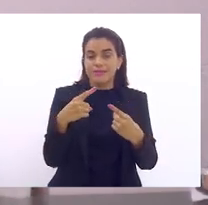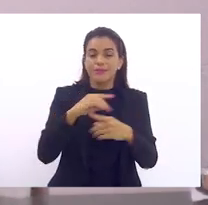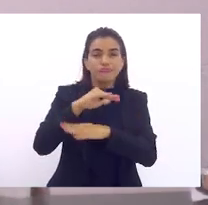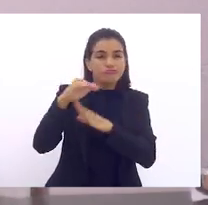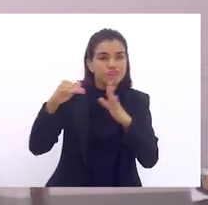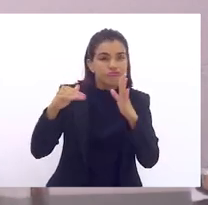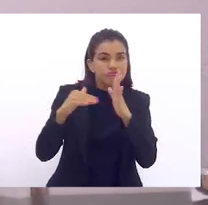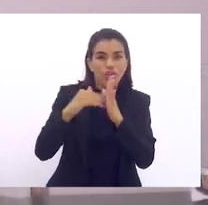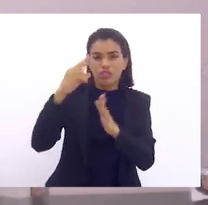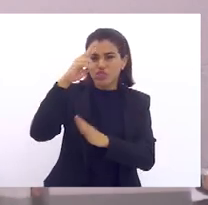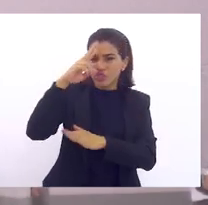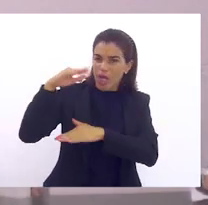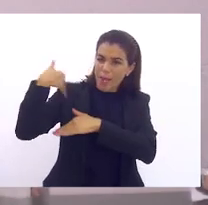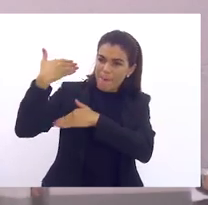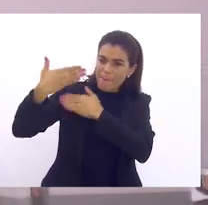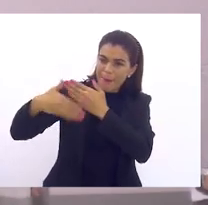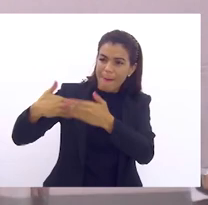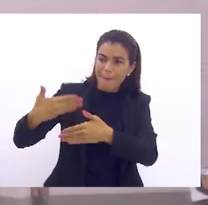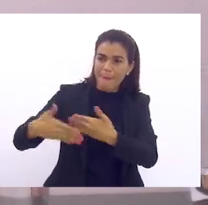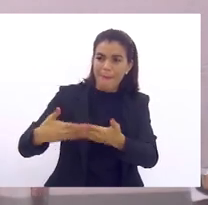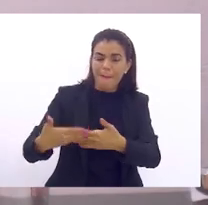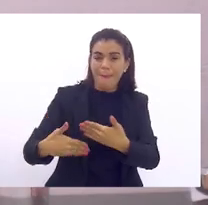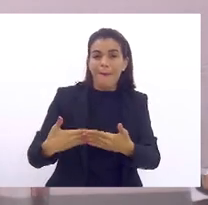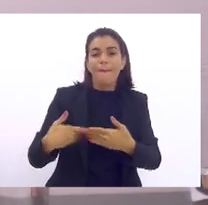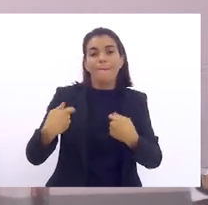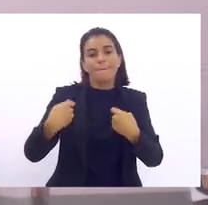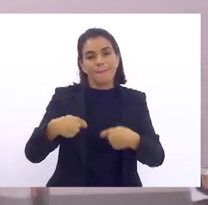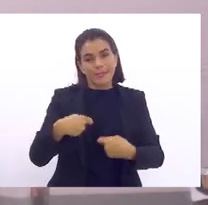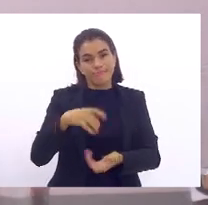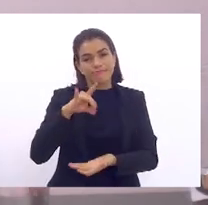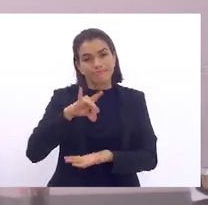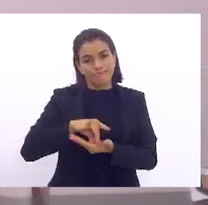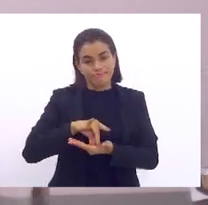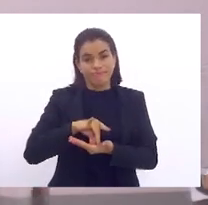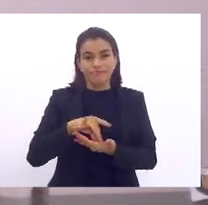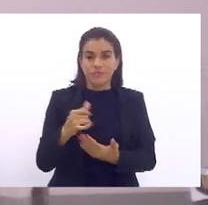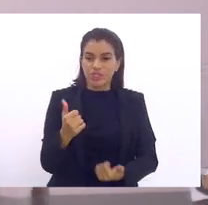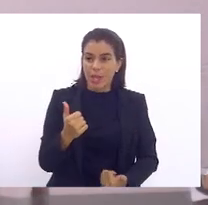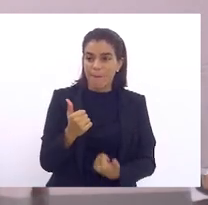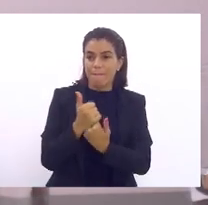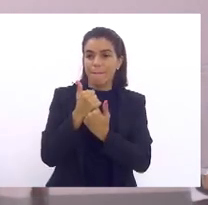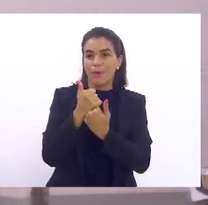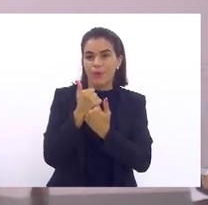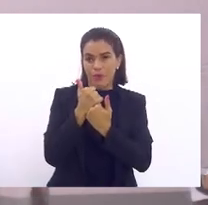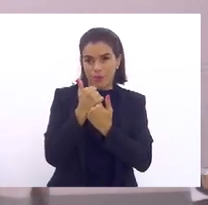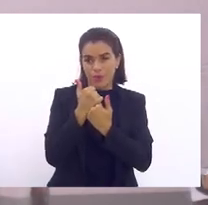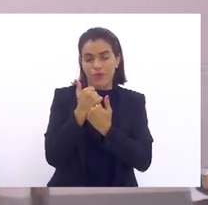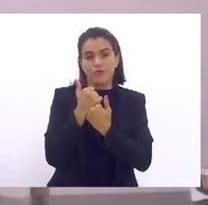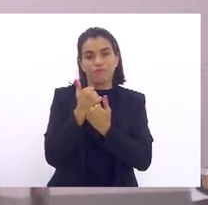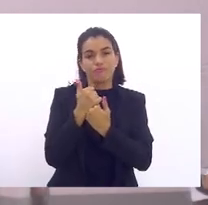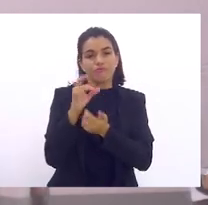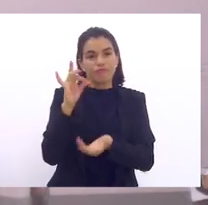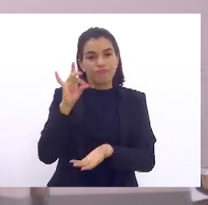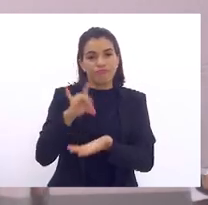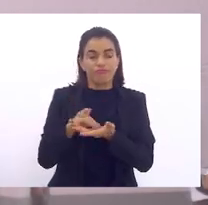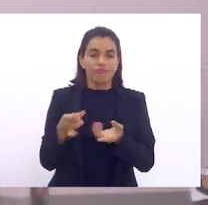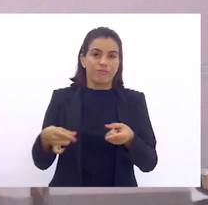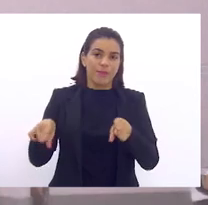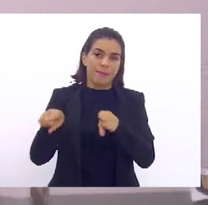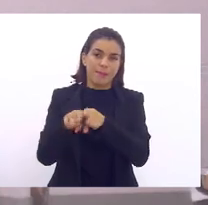né Eh são precisa realmente de apoio de vários parceiros e parceiras